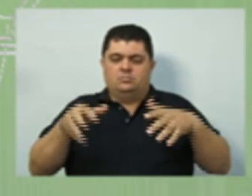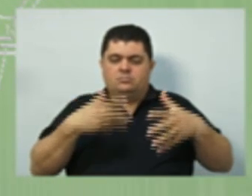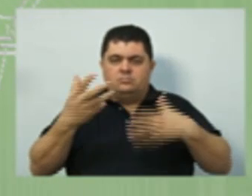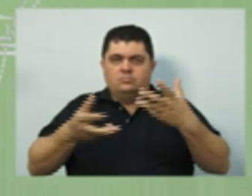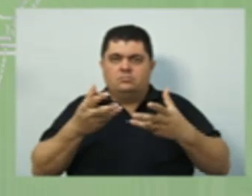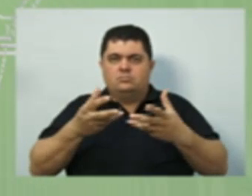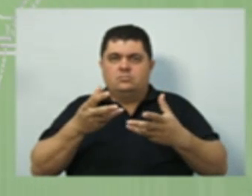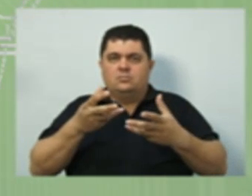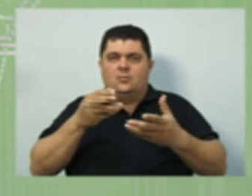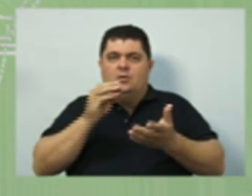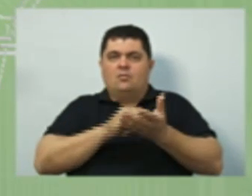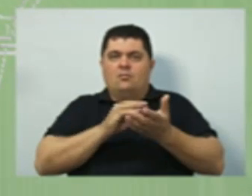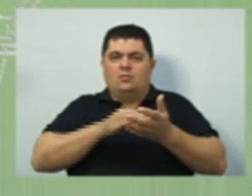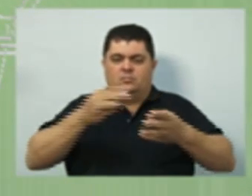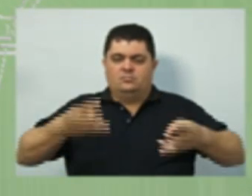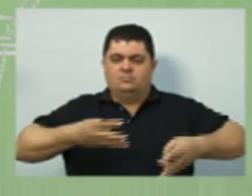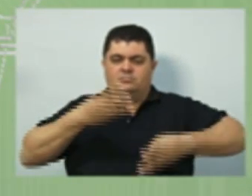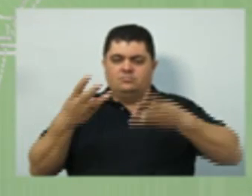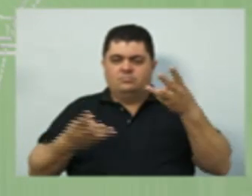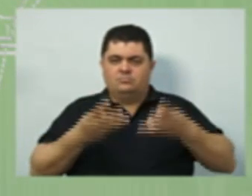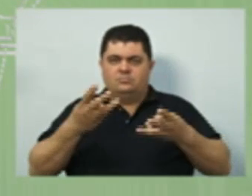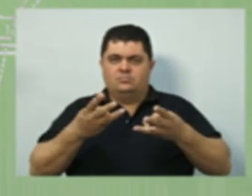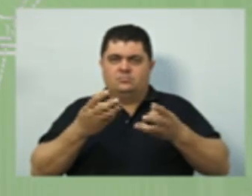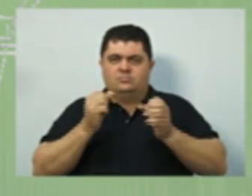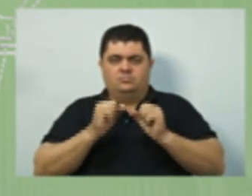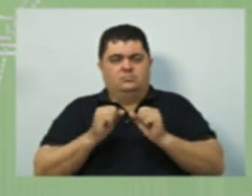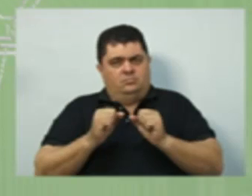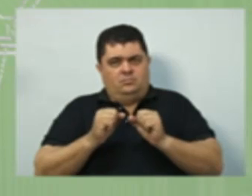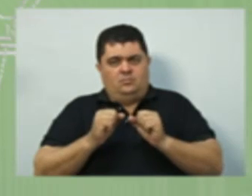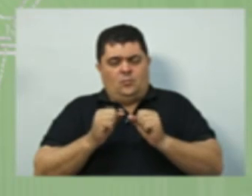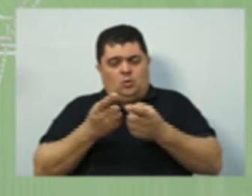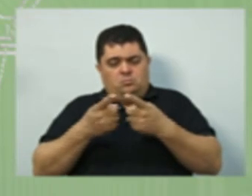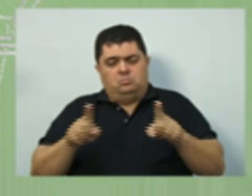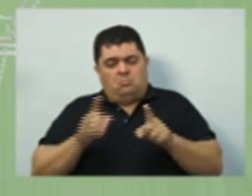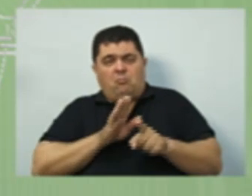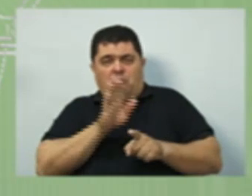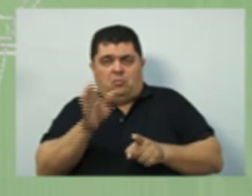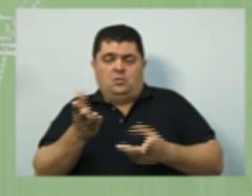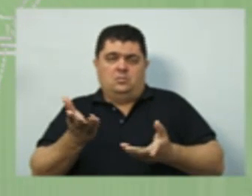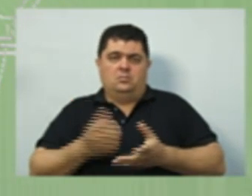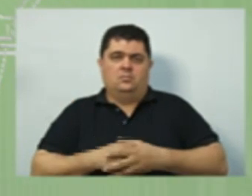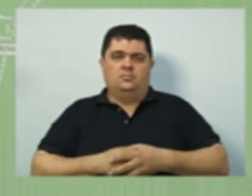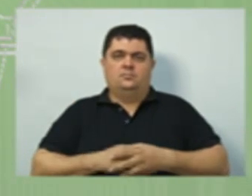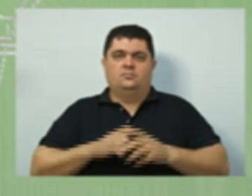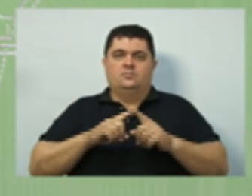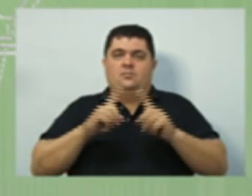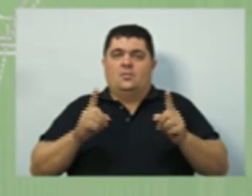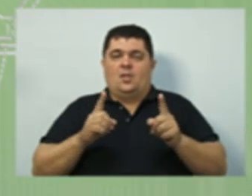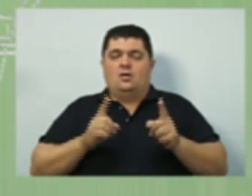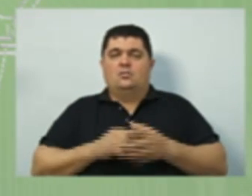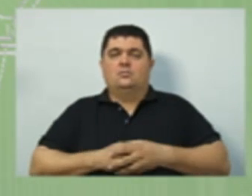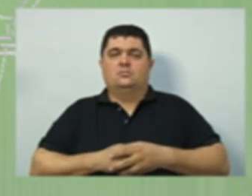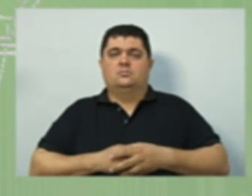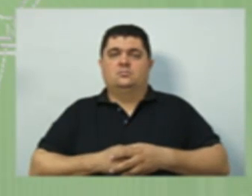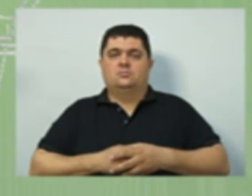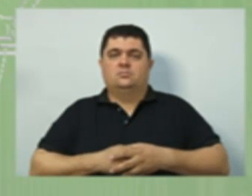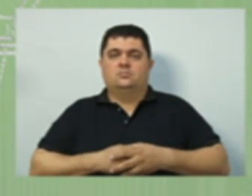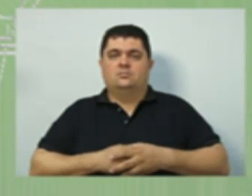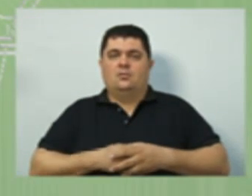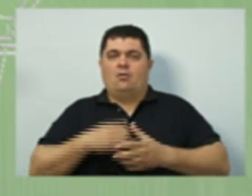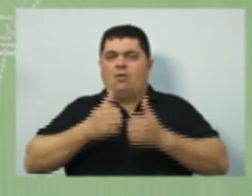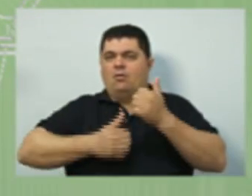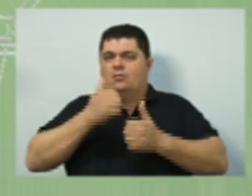e faltou macarrão, você pode também dizer que foi a um churrasco. Mas e se faltou o